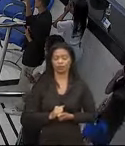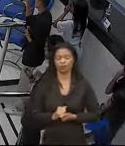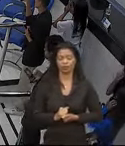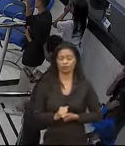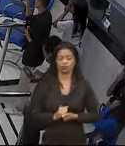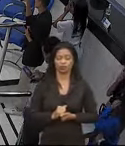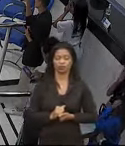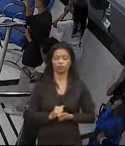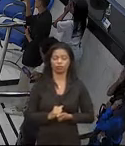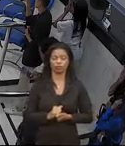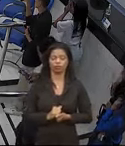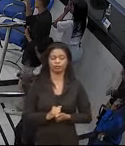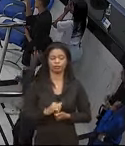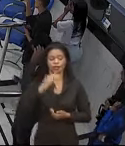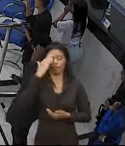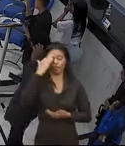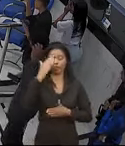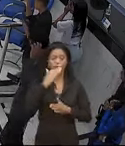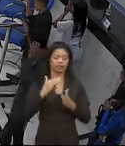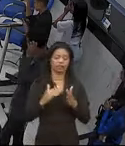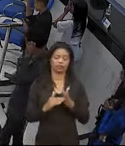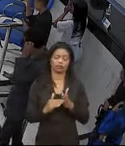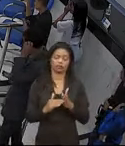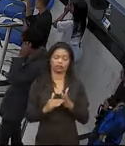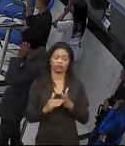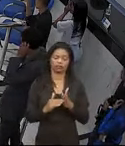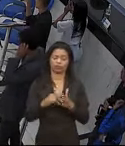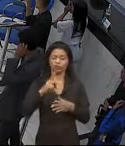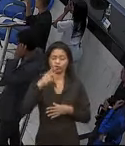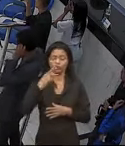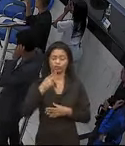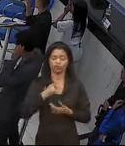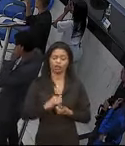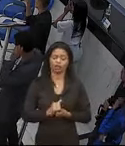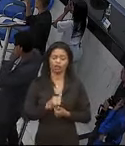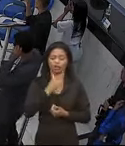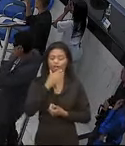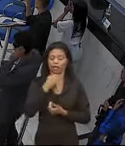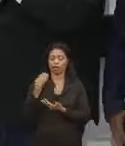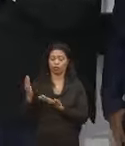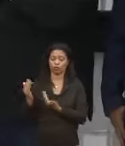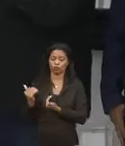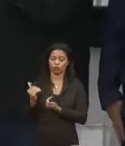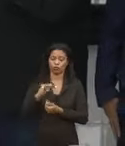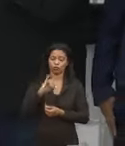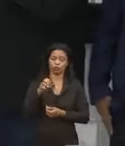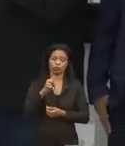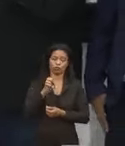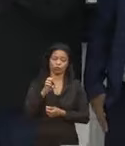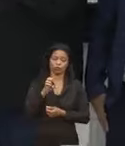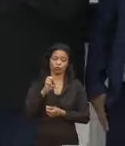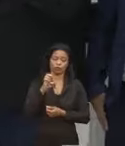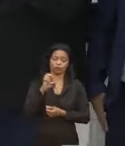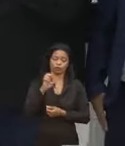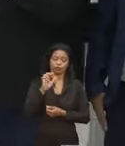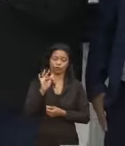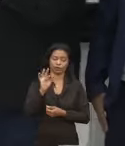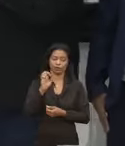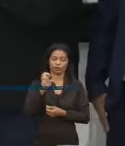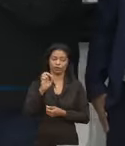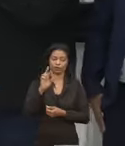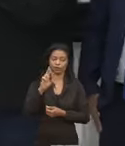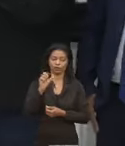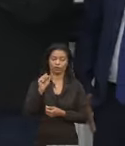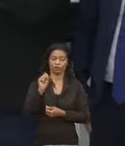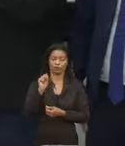Sem mais, eu quero agradecer a todos, dizer a Jefferson que não é fácil, o futuro, né, depende